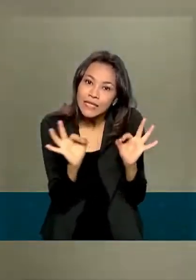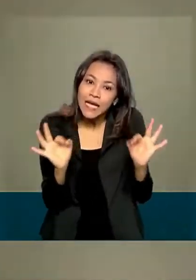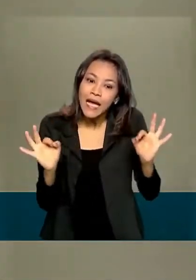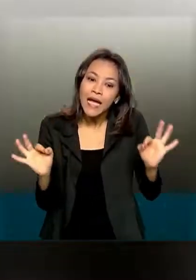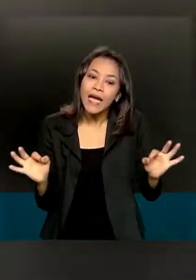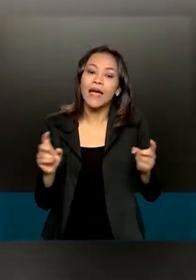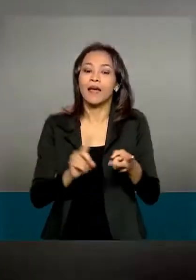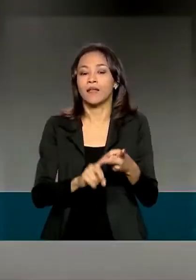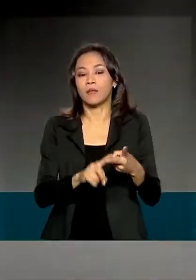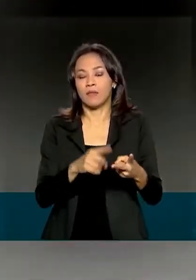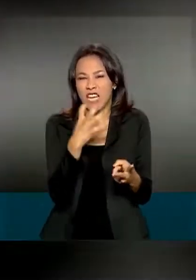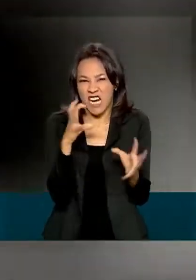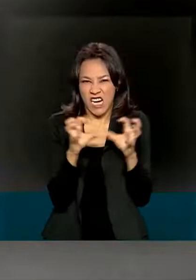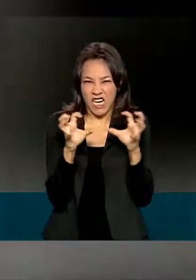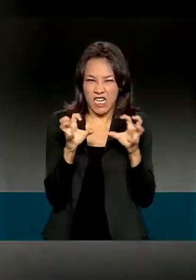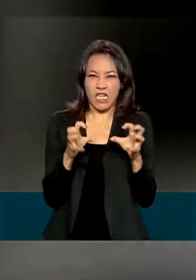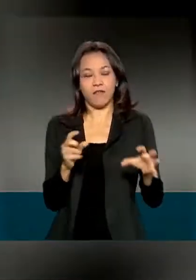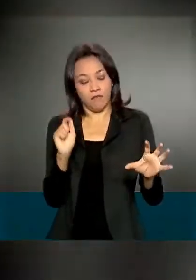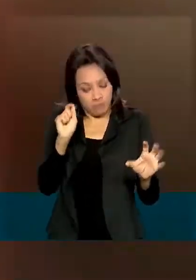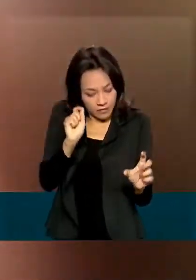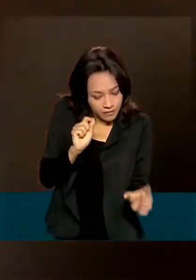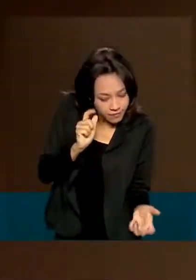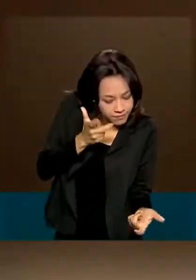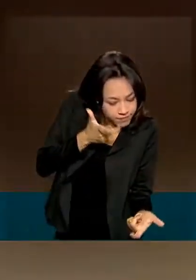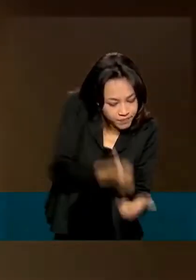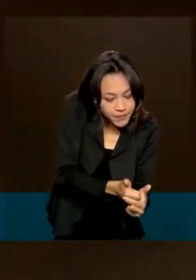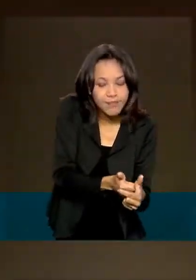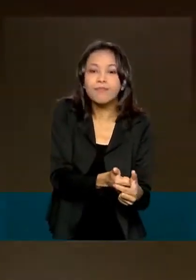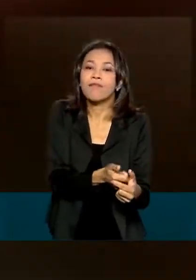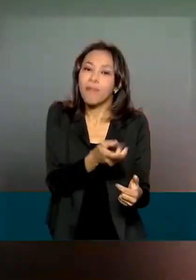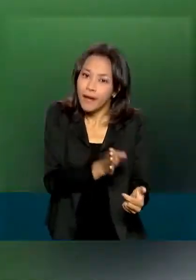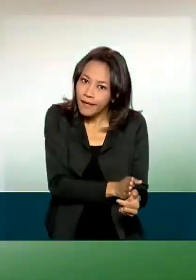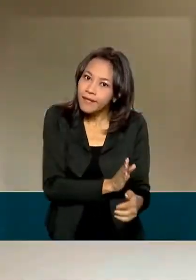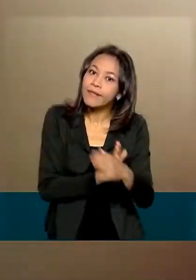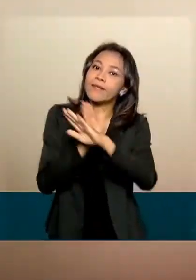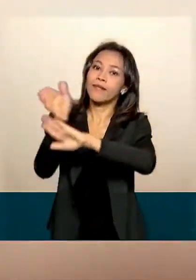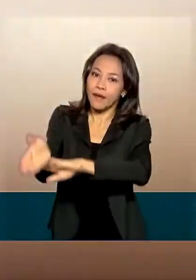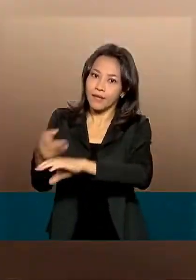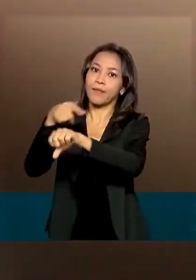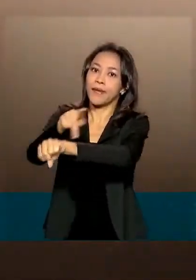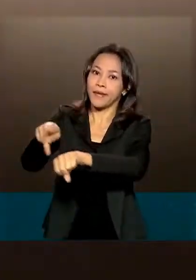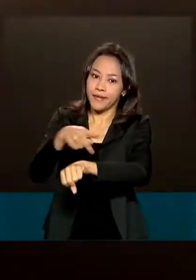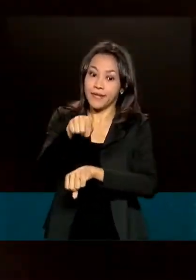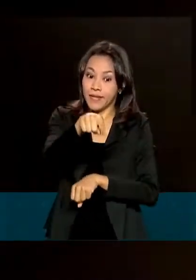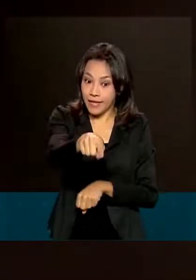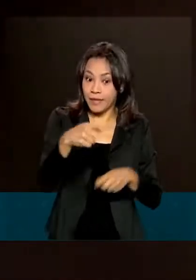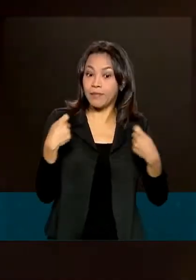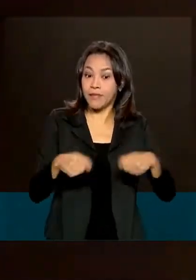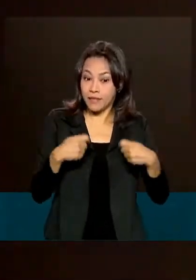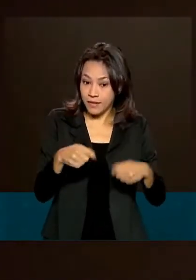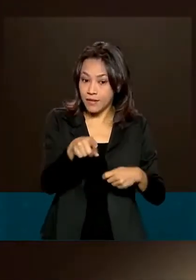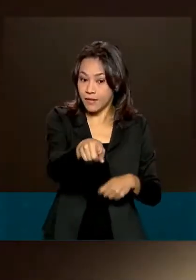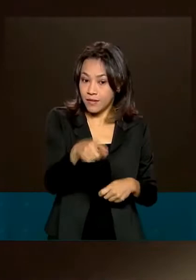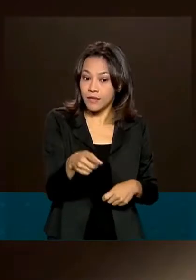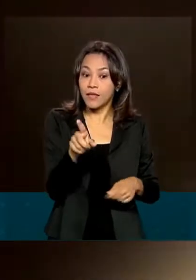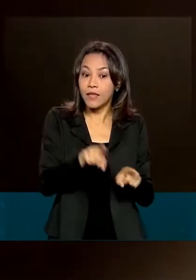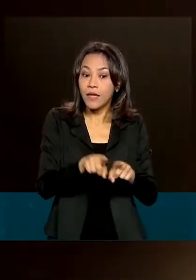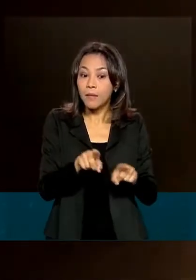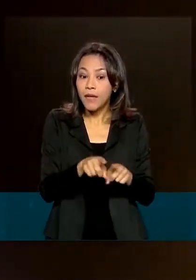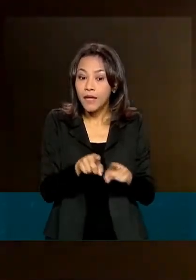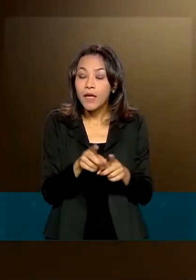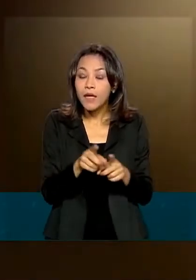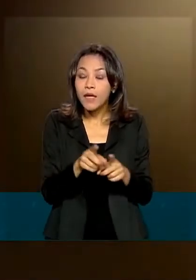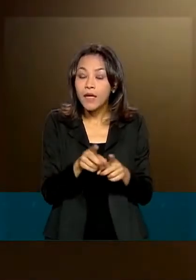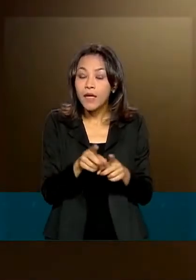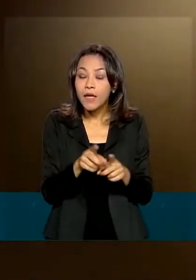viagens de pets. Destinos internacionais com cães e gatos exigem, é importante não esquecer, o certificado